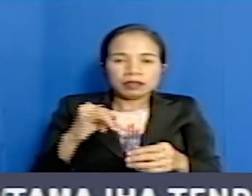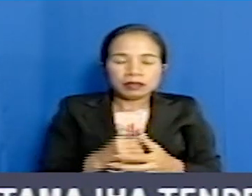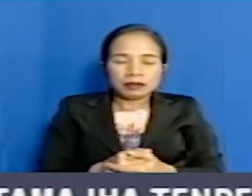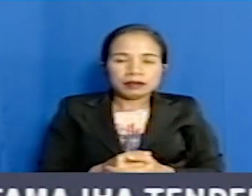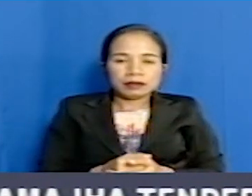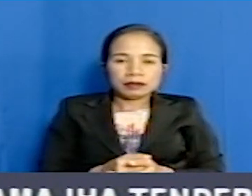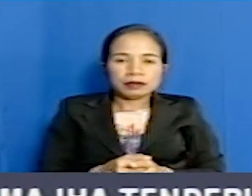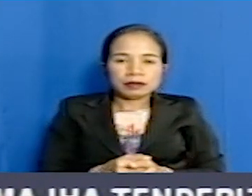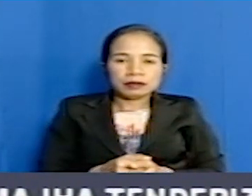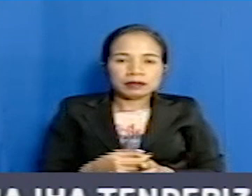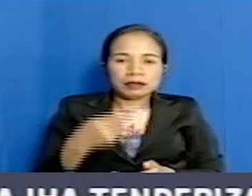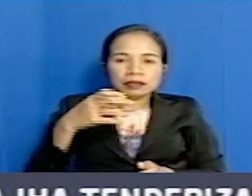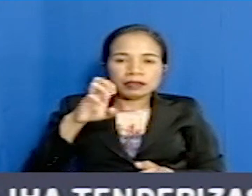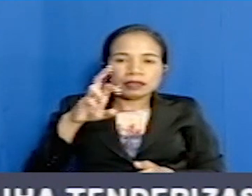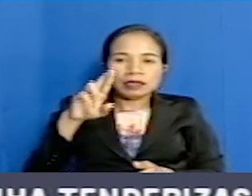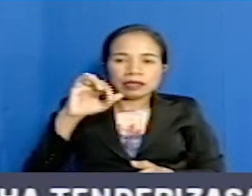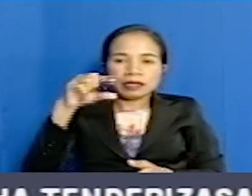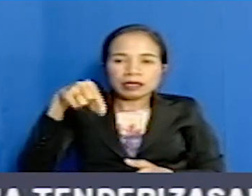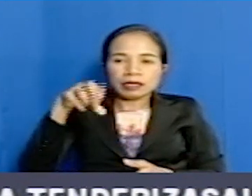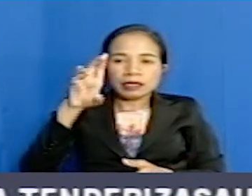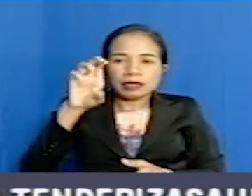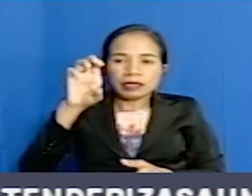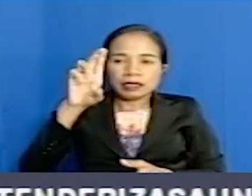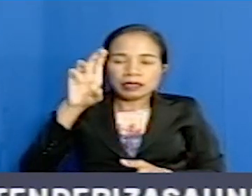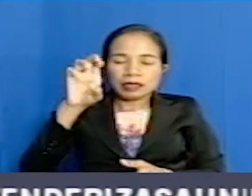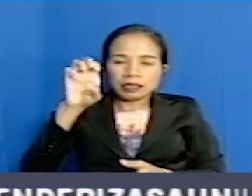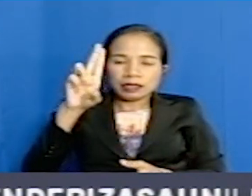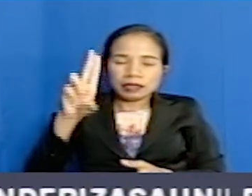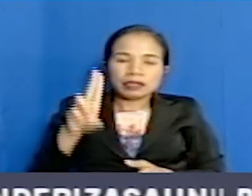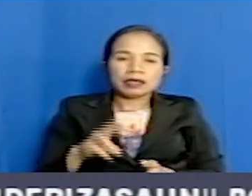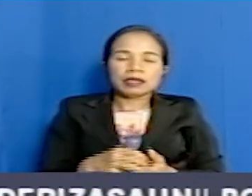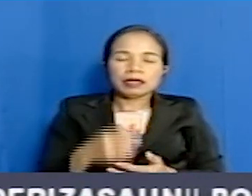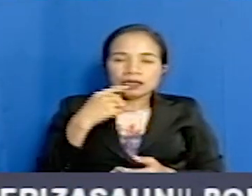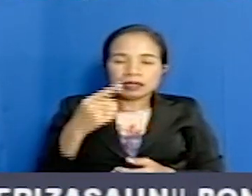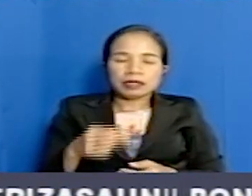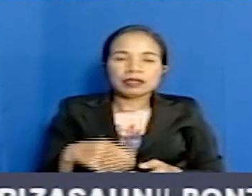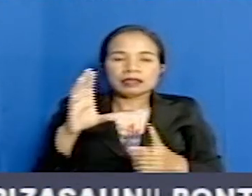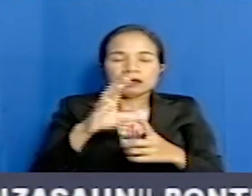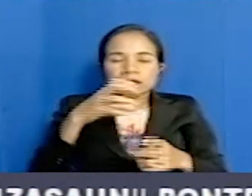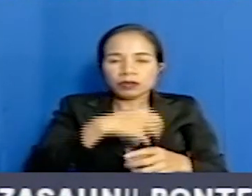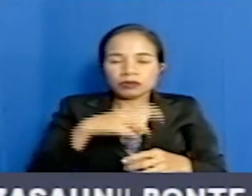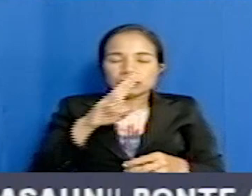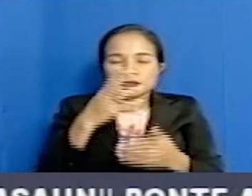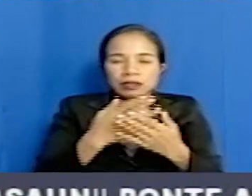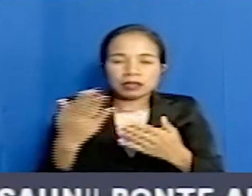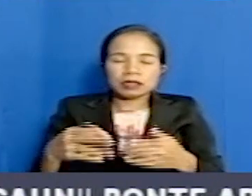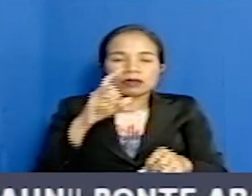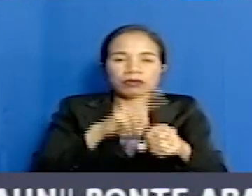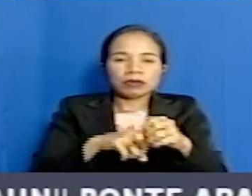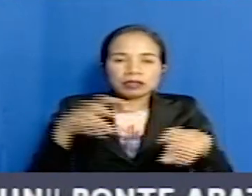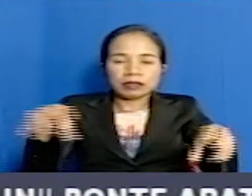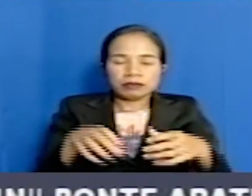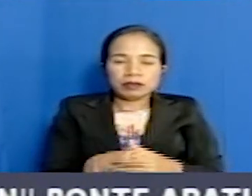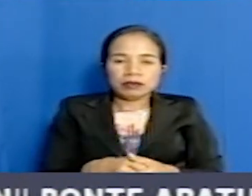chefe Henrique da Costa Hateten comando autoriza membros sira usa armas e hadet horas serviço bangira sai